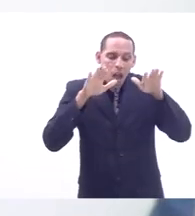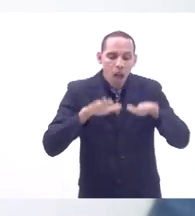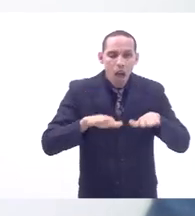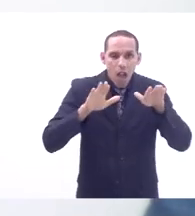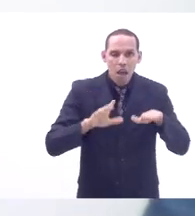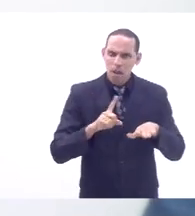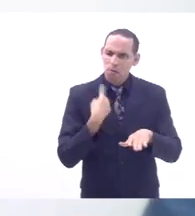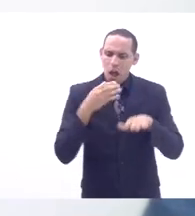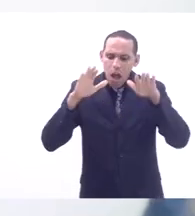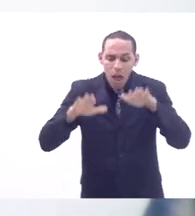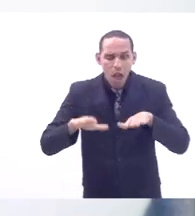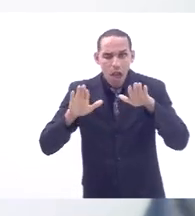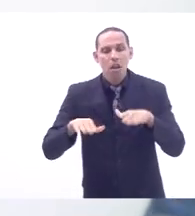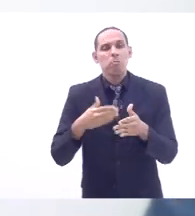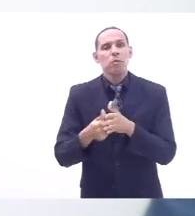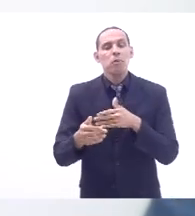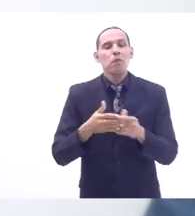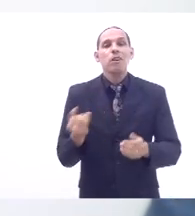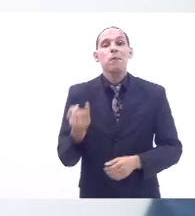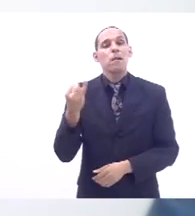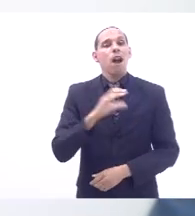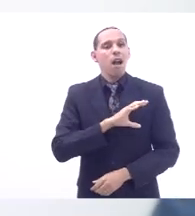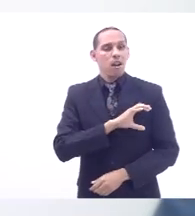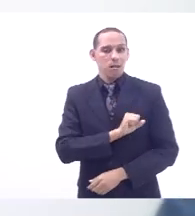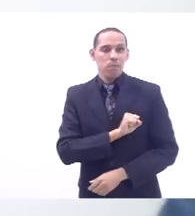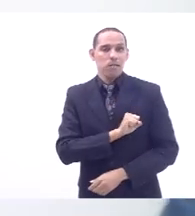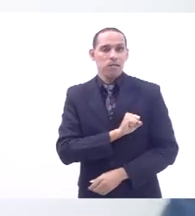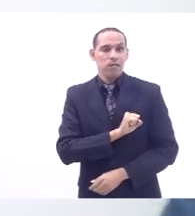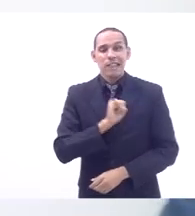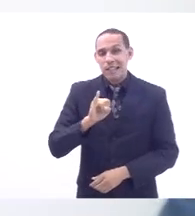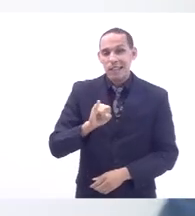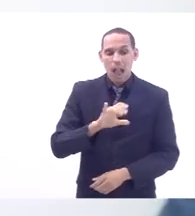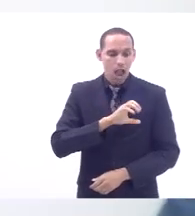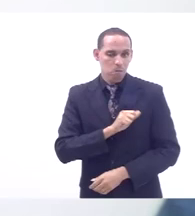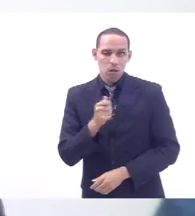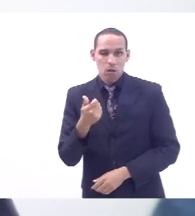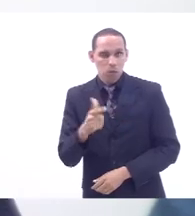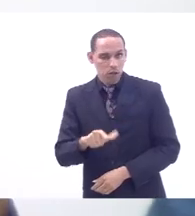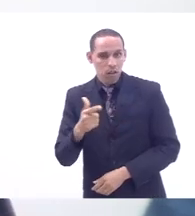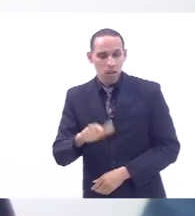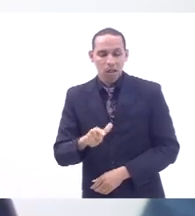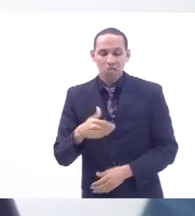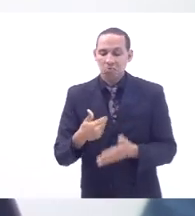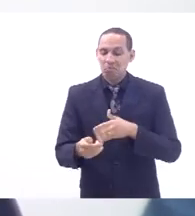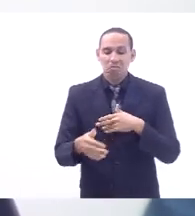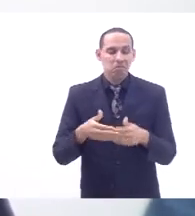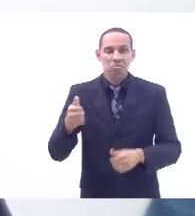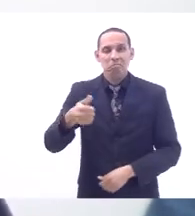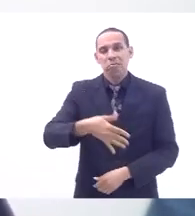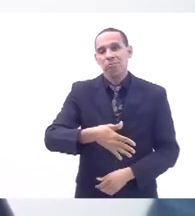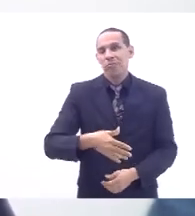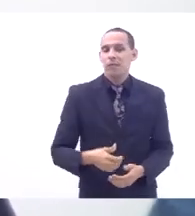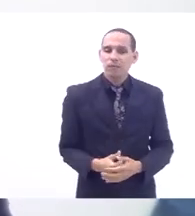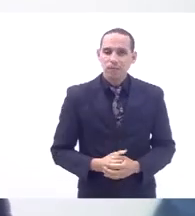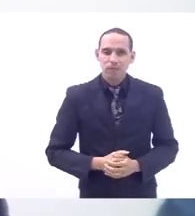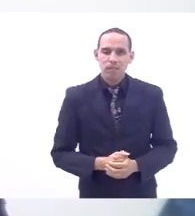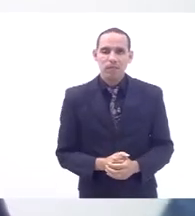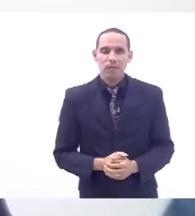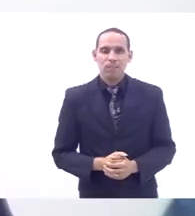gente cultuamos, sem amor, nada disso importa. Eri wi pe awon elesin